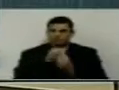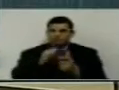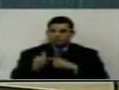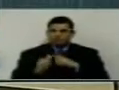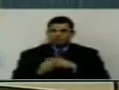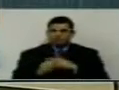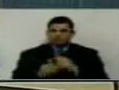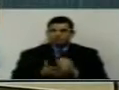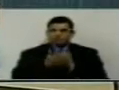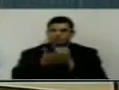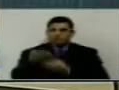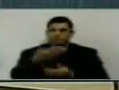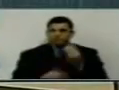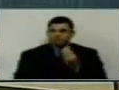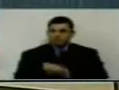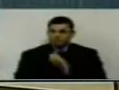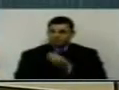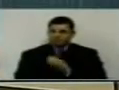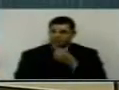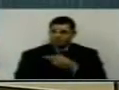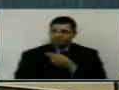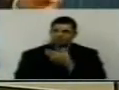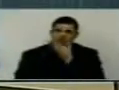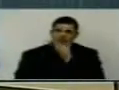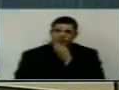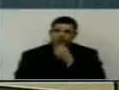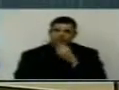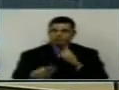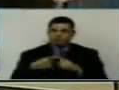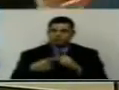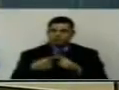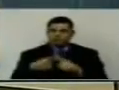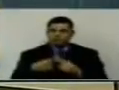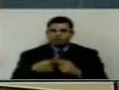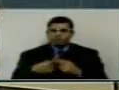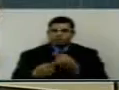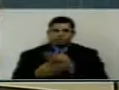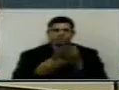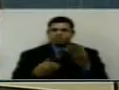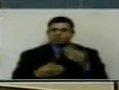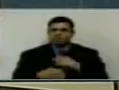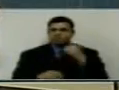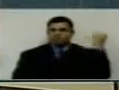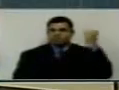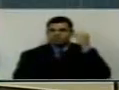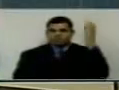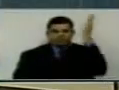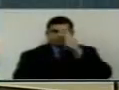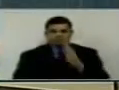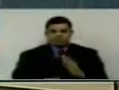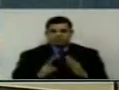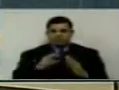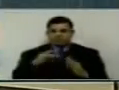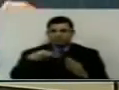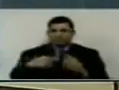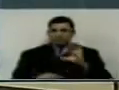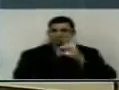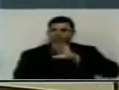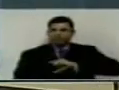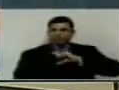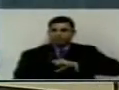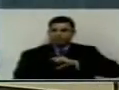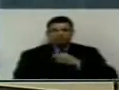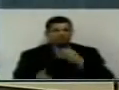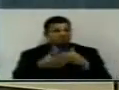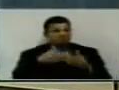dar chance para a vida desses garotos. Pouquíssimos deles vão ser campeões brasileiros ou medalhistas, ou o que quer que